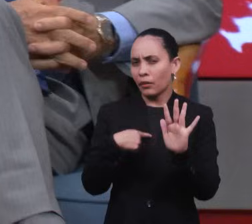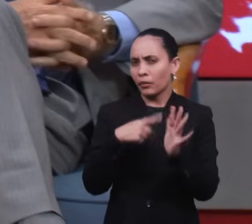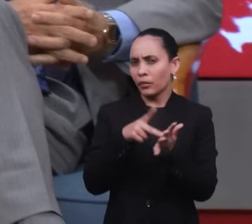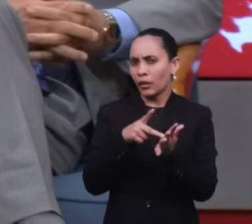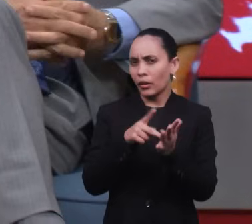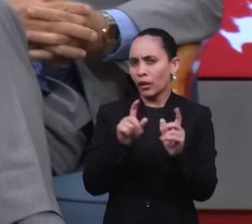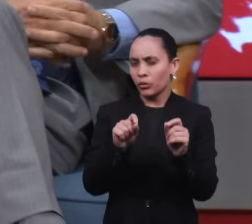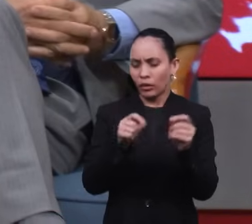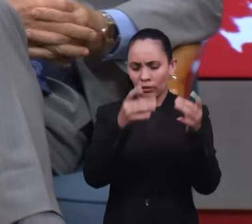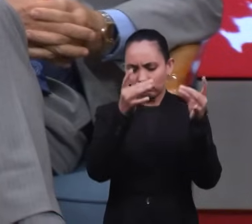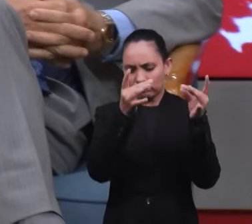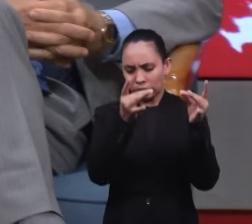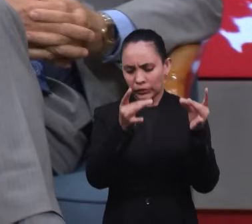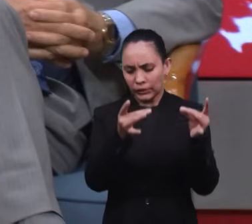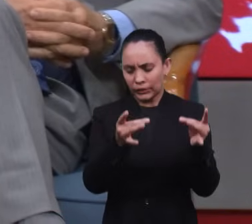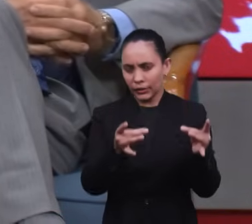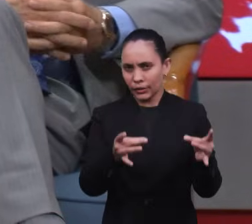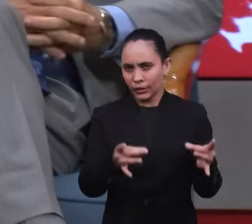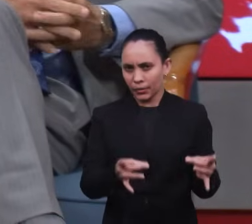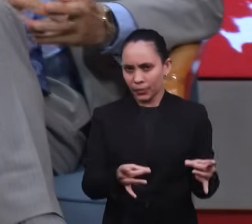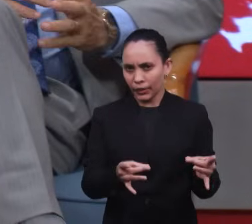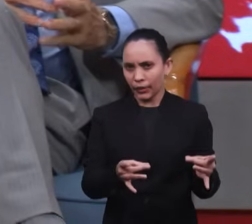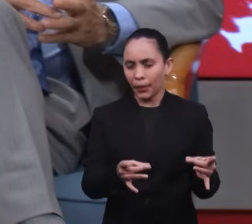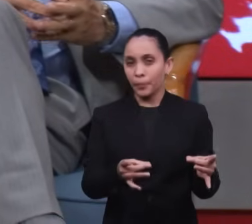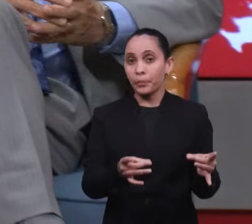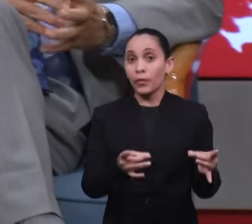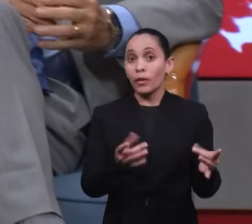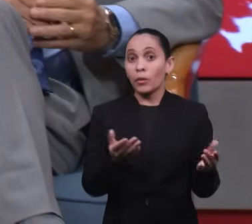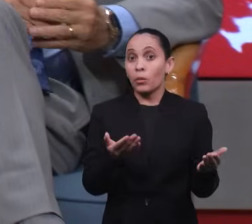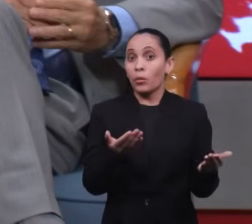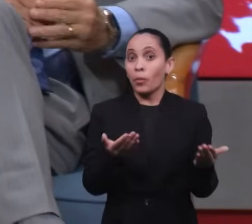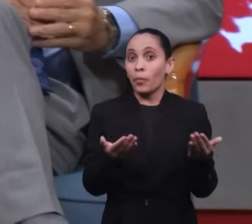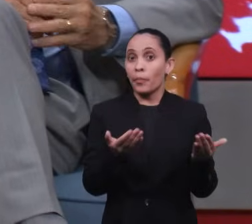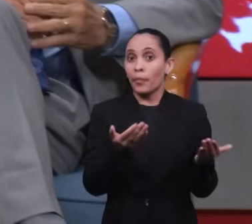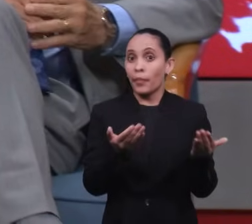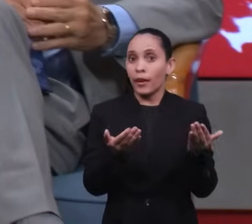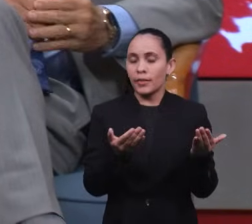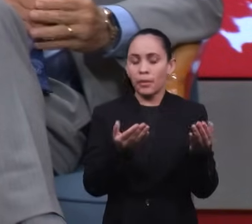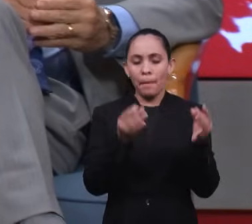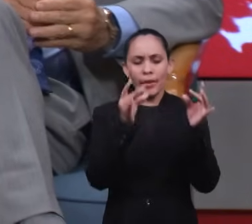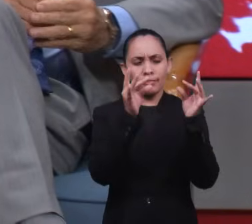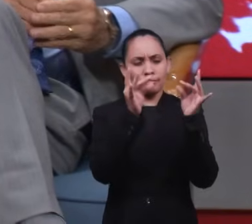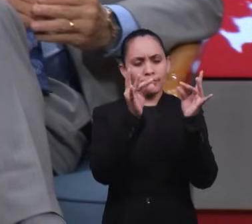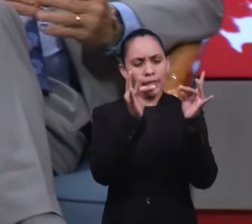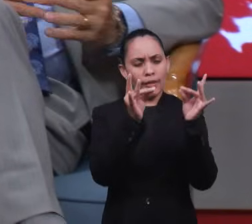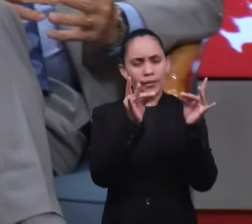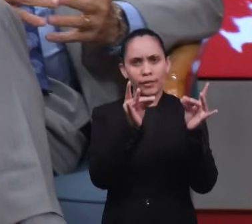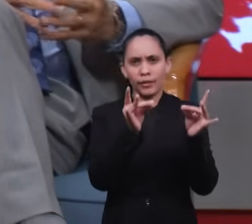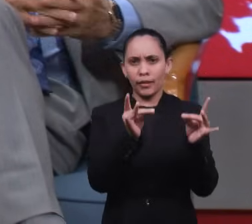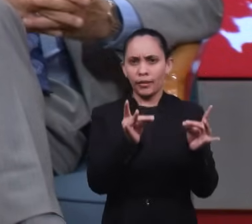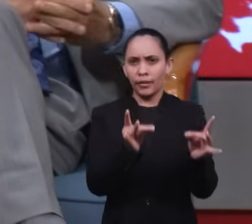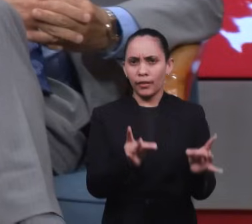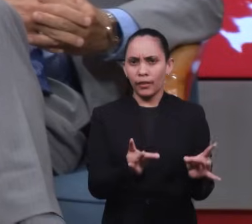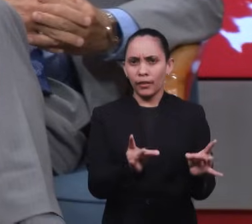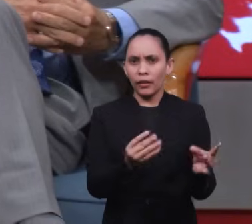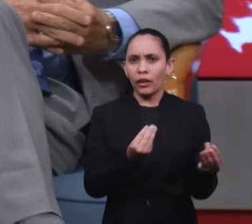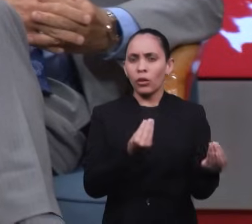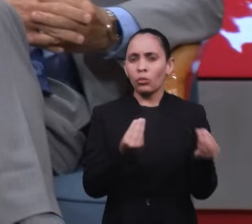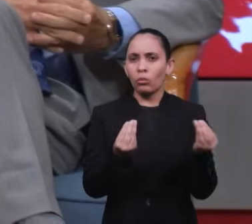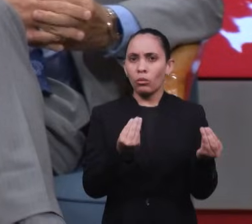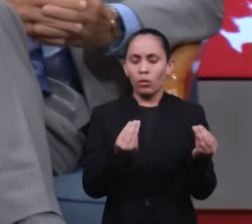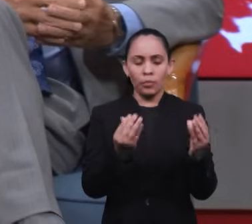É bem verdade que ele descreve, faz comparações bem